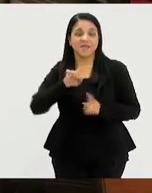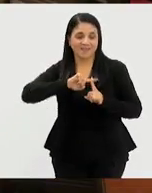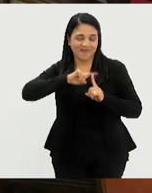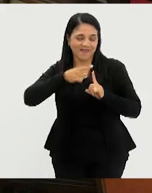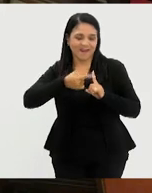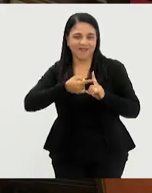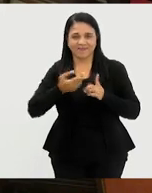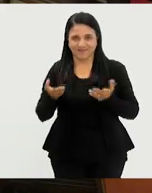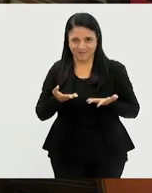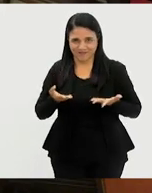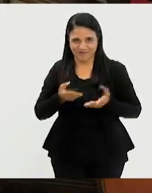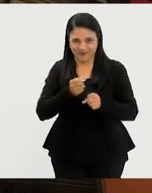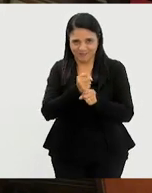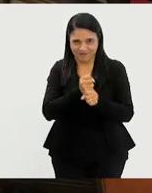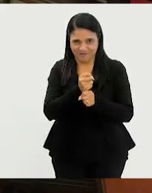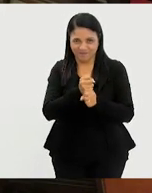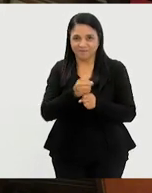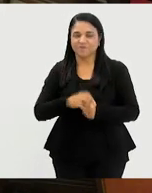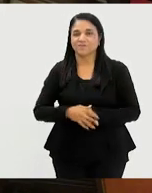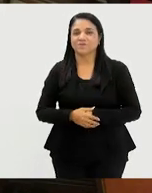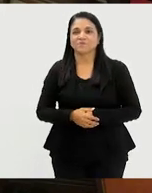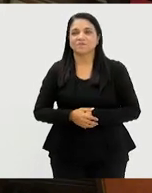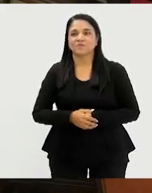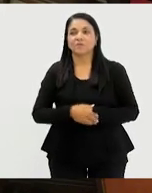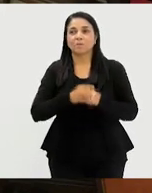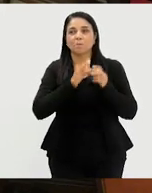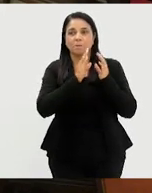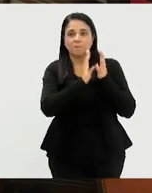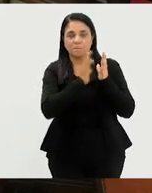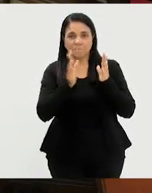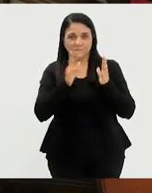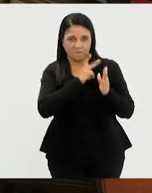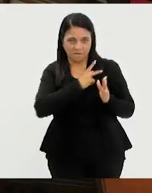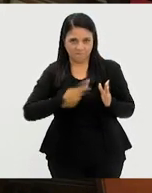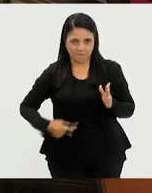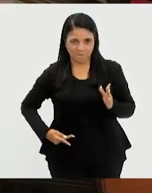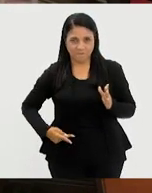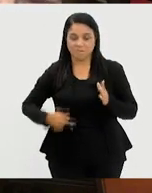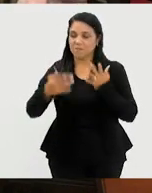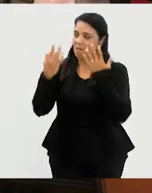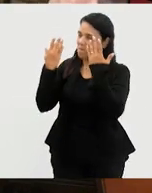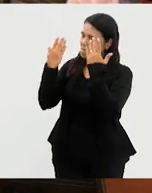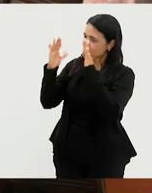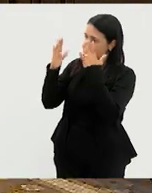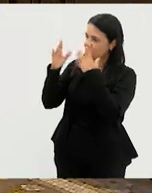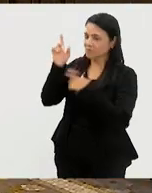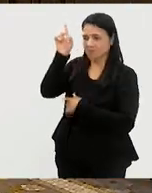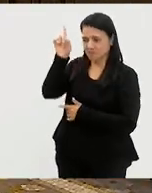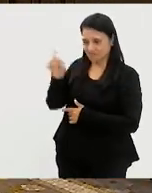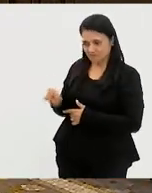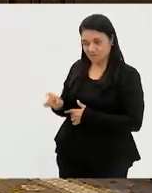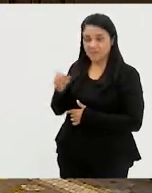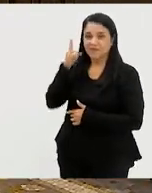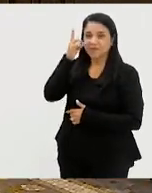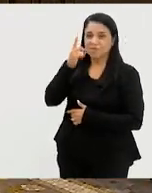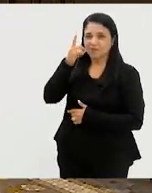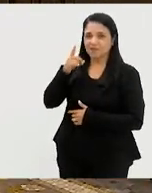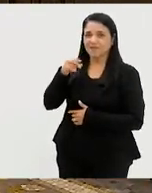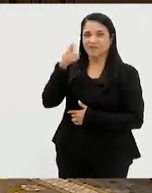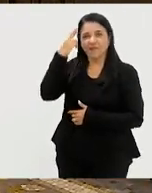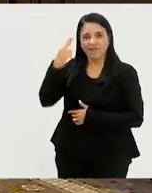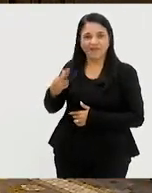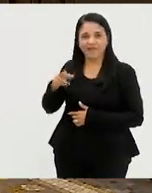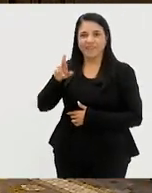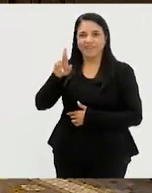ano Presidente só um pela ordem aproveitar aqui para parabenizar a deputada Renata Souza a gente recebeu